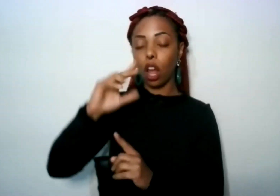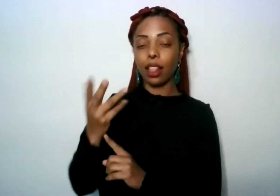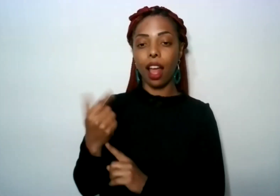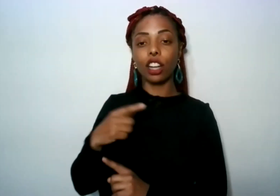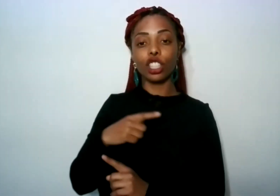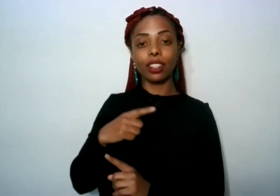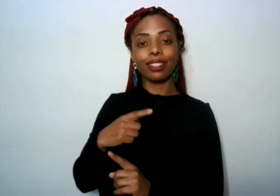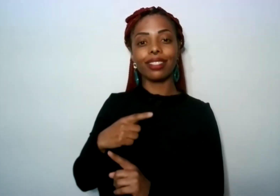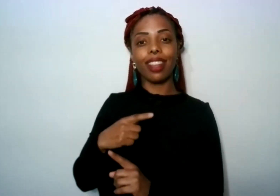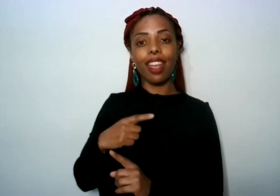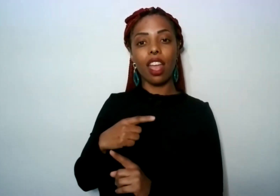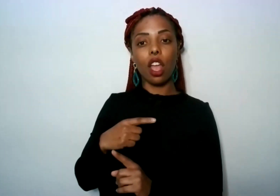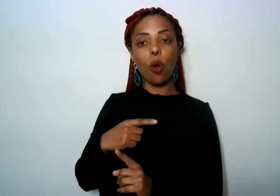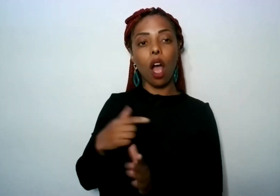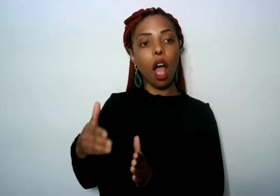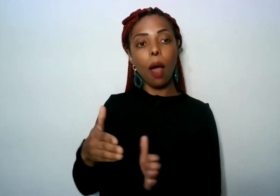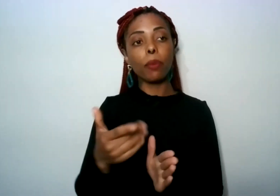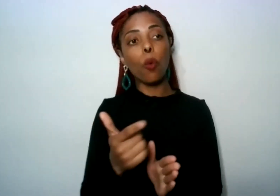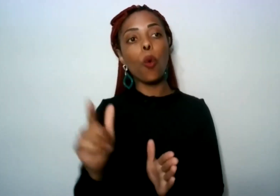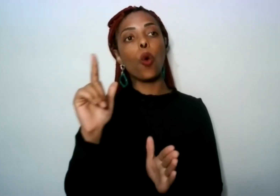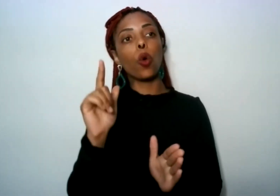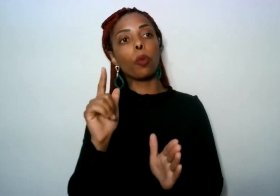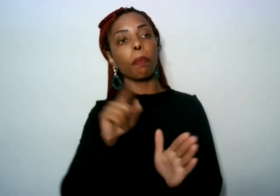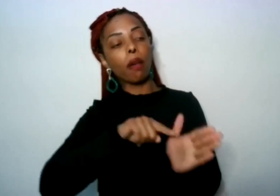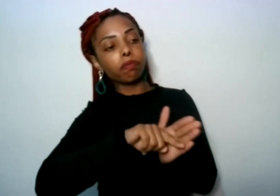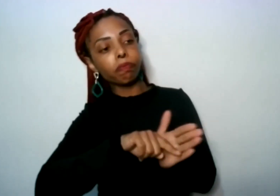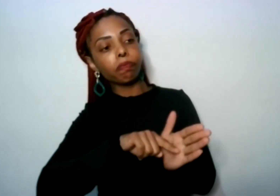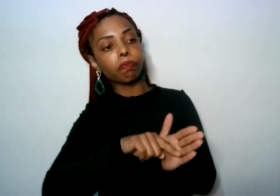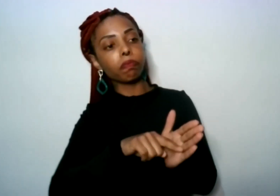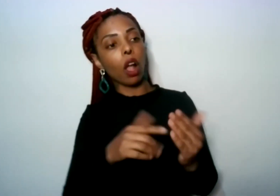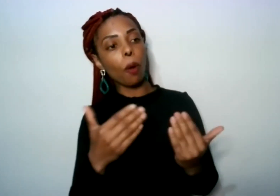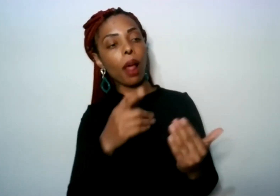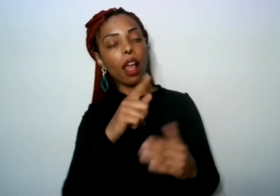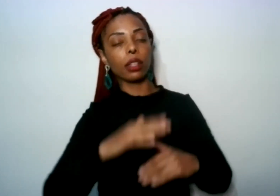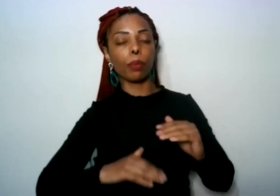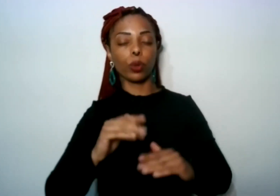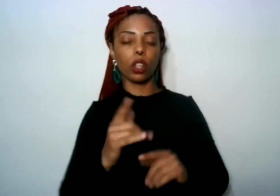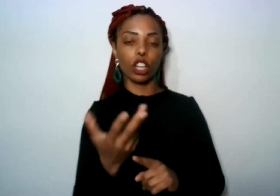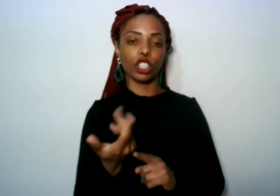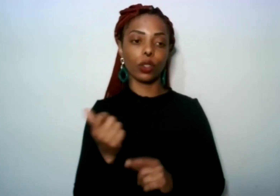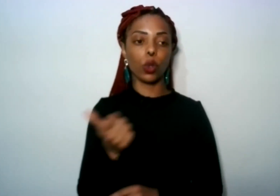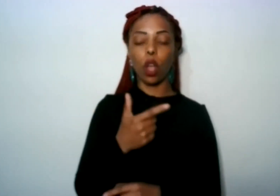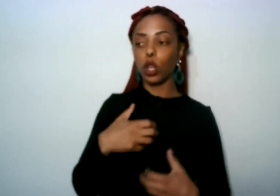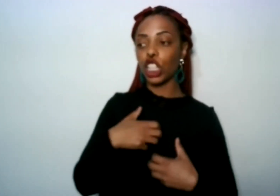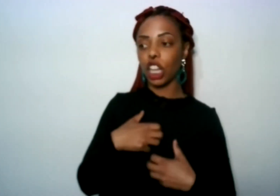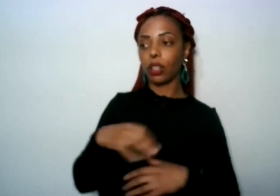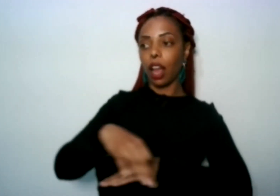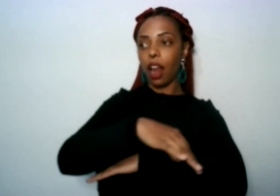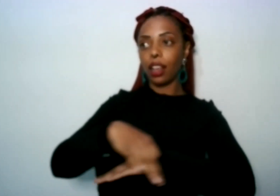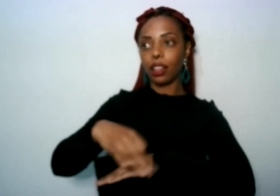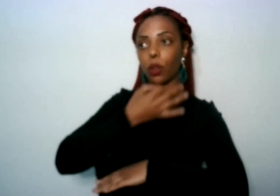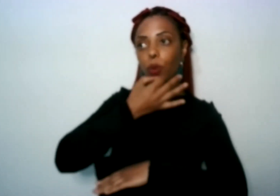de aproximação com esse tipo de produção artística do que arquitetura né eu acho que é isso